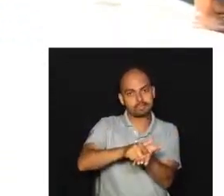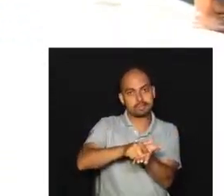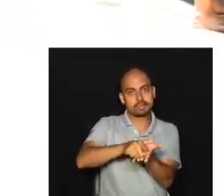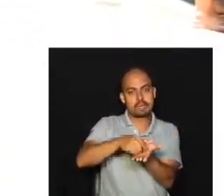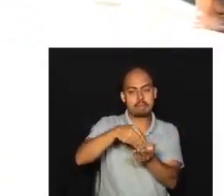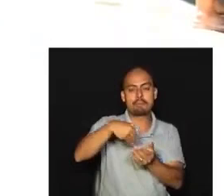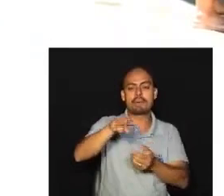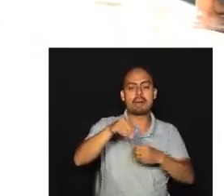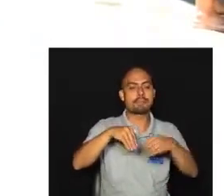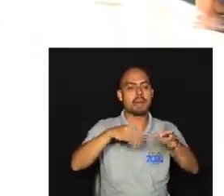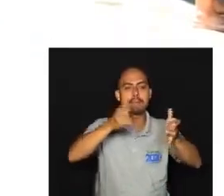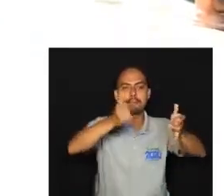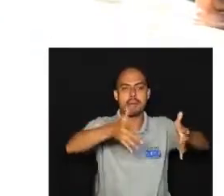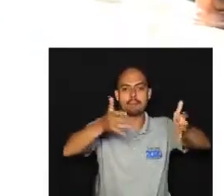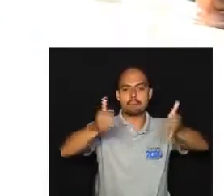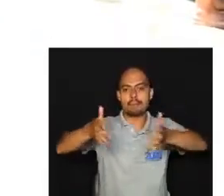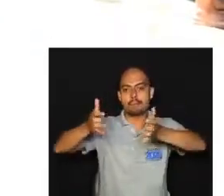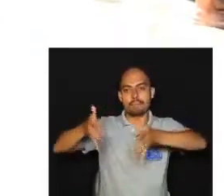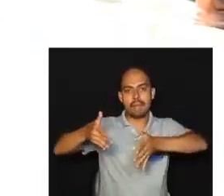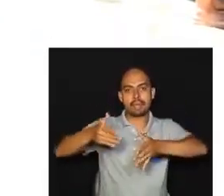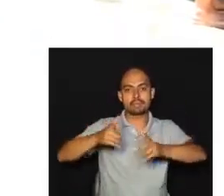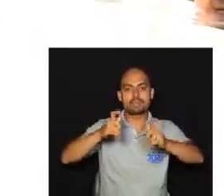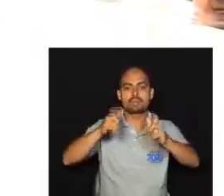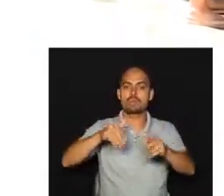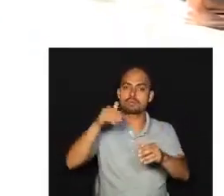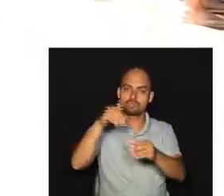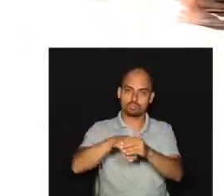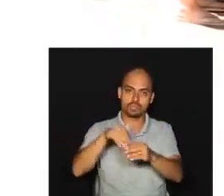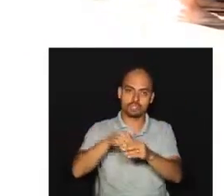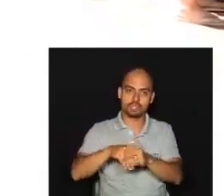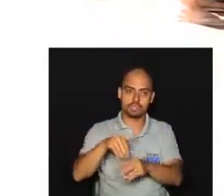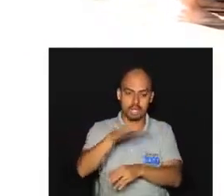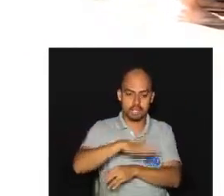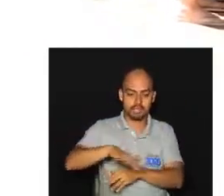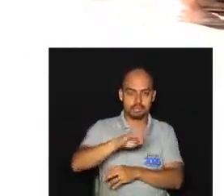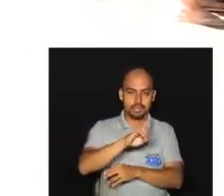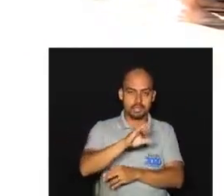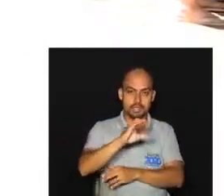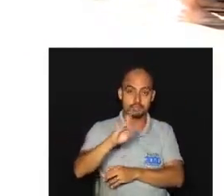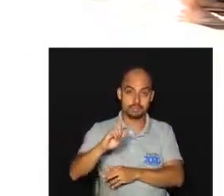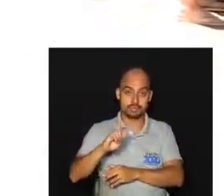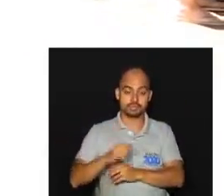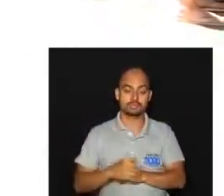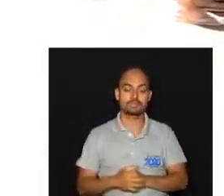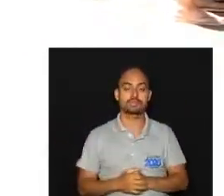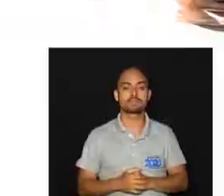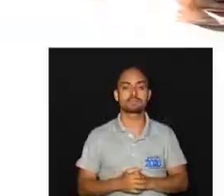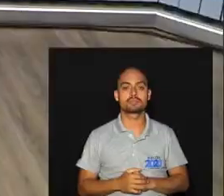jogados aqui no local de votação, nessa escola do distrito do Campo Grande.